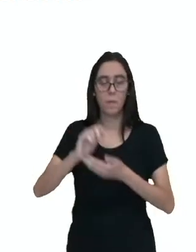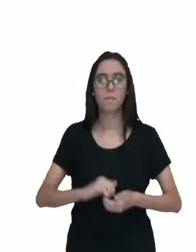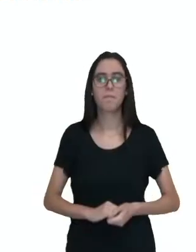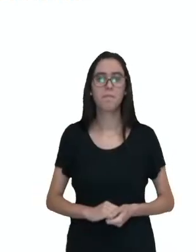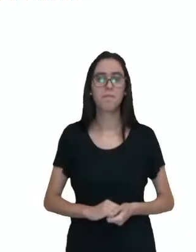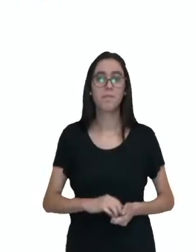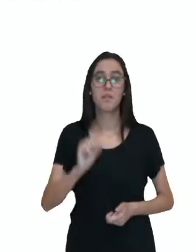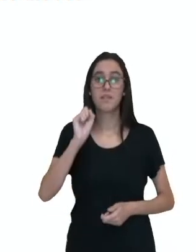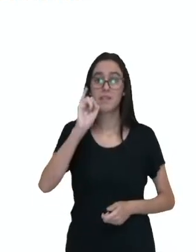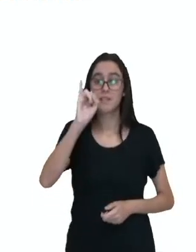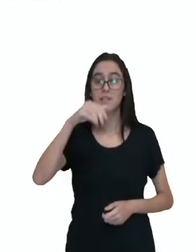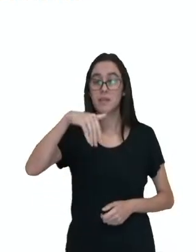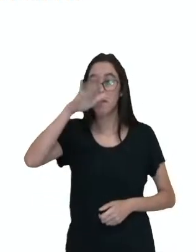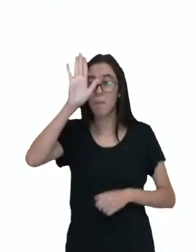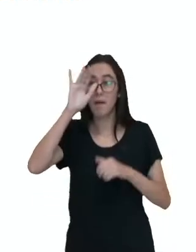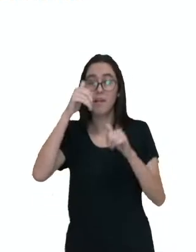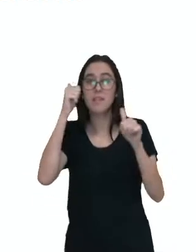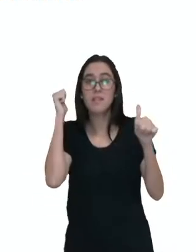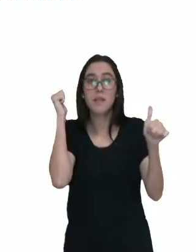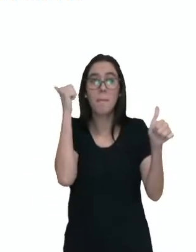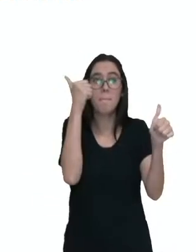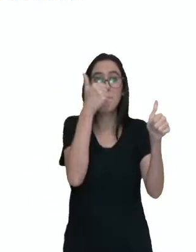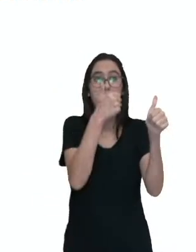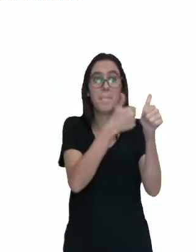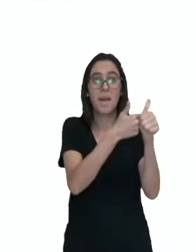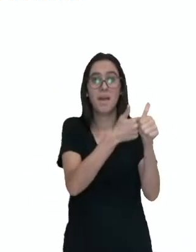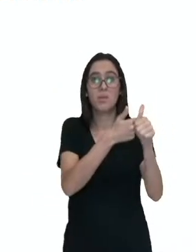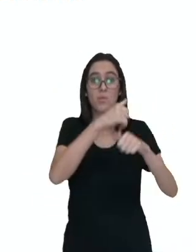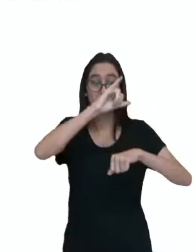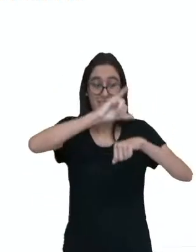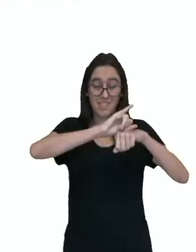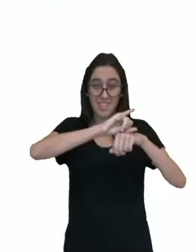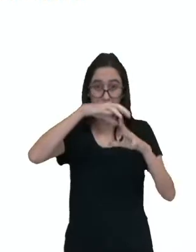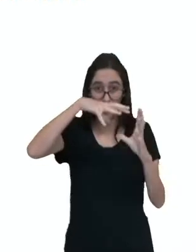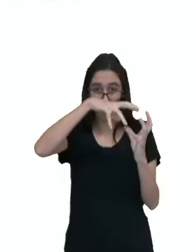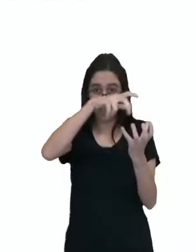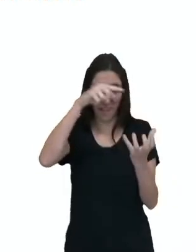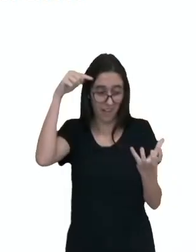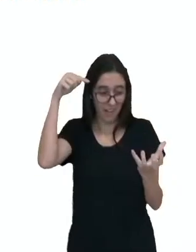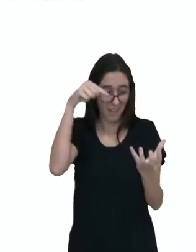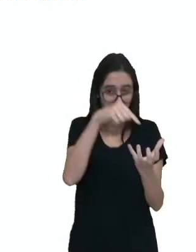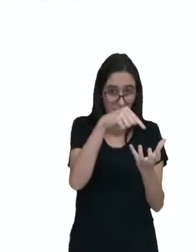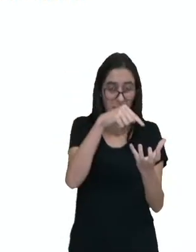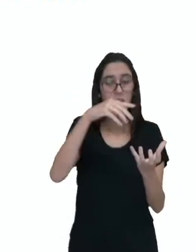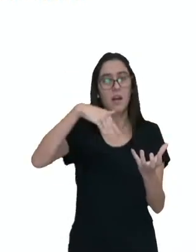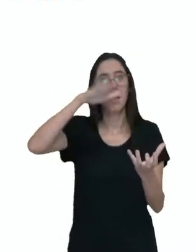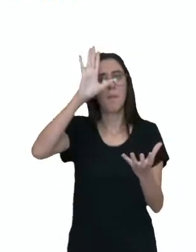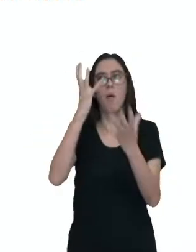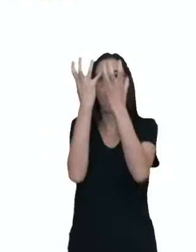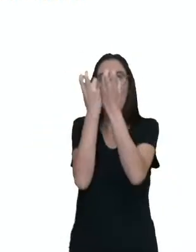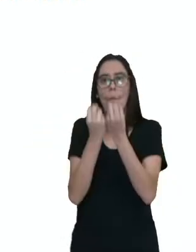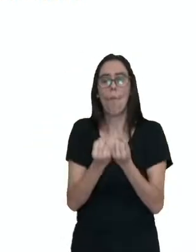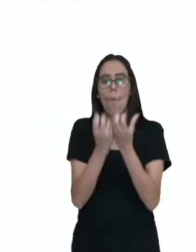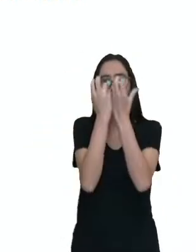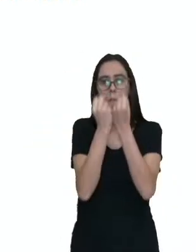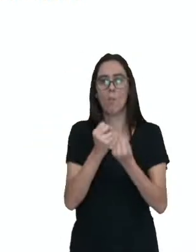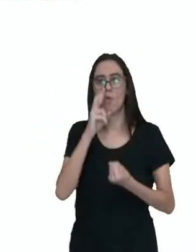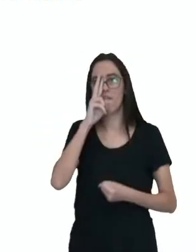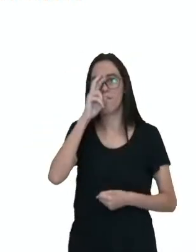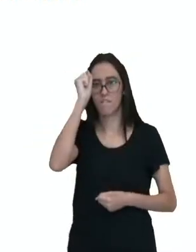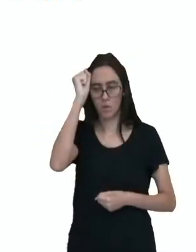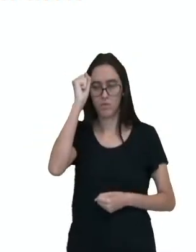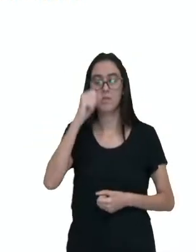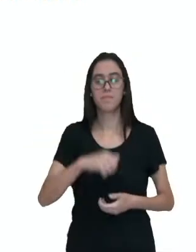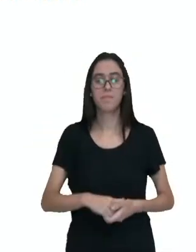mais próximo ao centro do planeta, no caso do Terra, maior será a força de atração gravitacional. Como a Terra